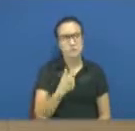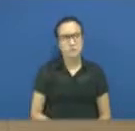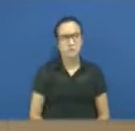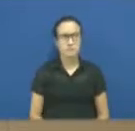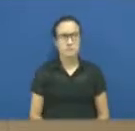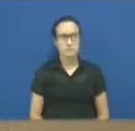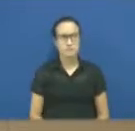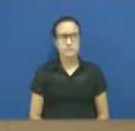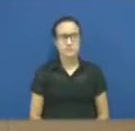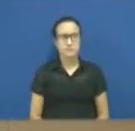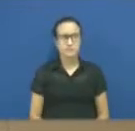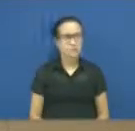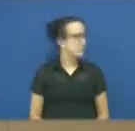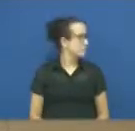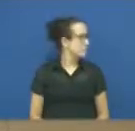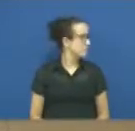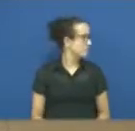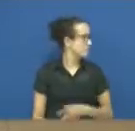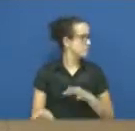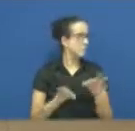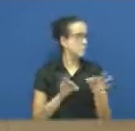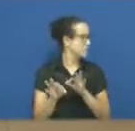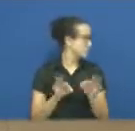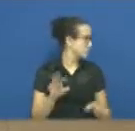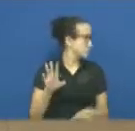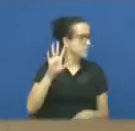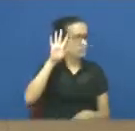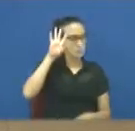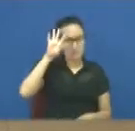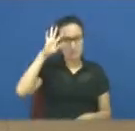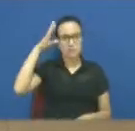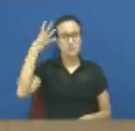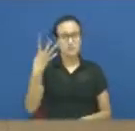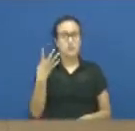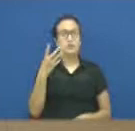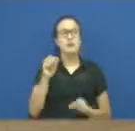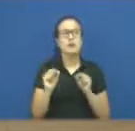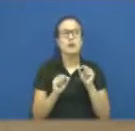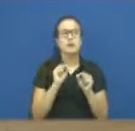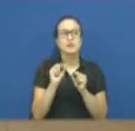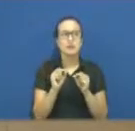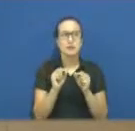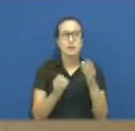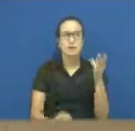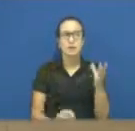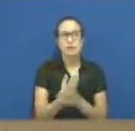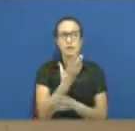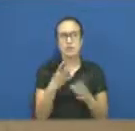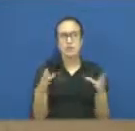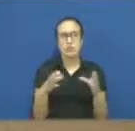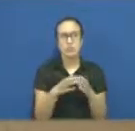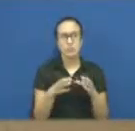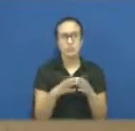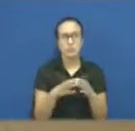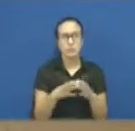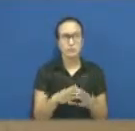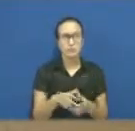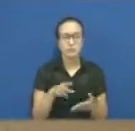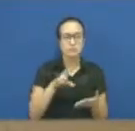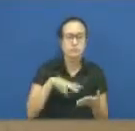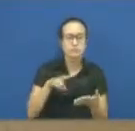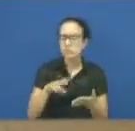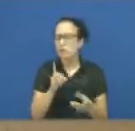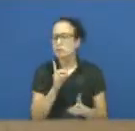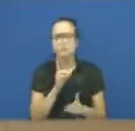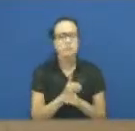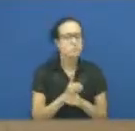de resolução que cria a Comissão de Assuntos Relevantes. Eu preciso só localizar.